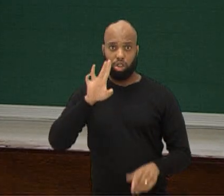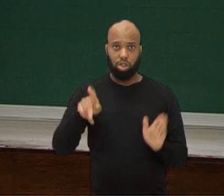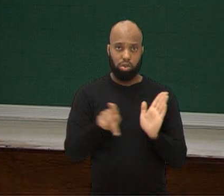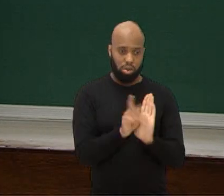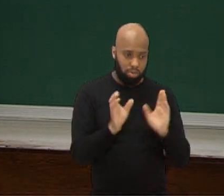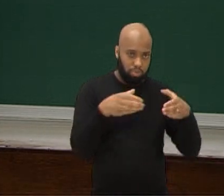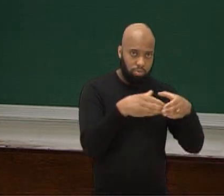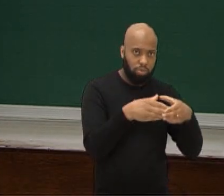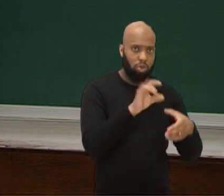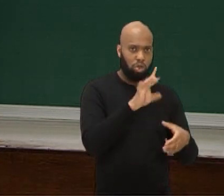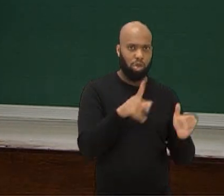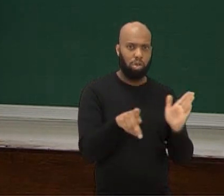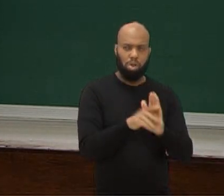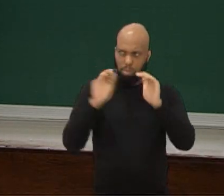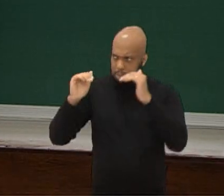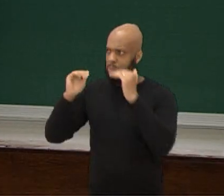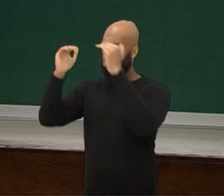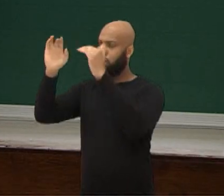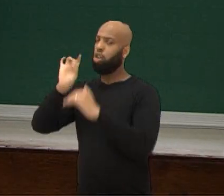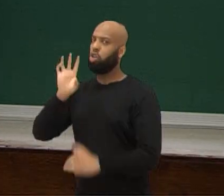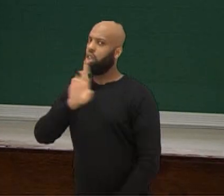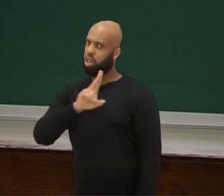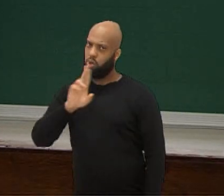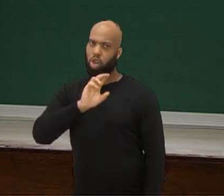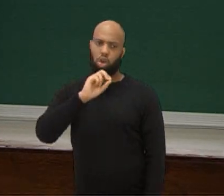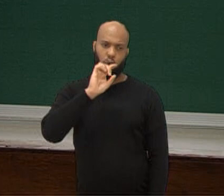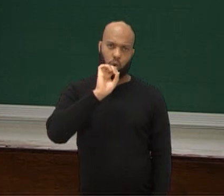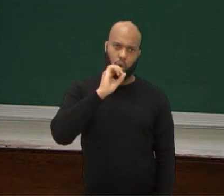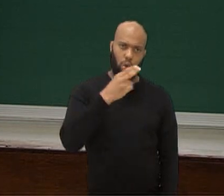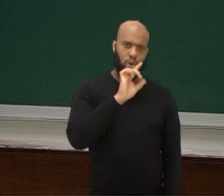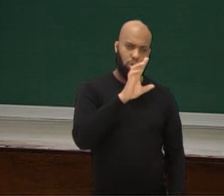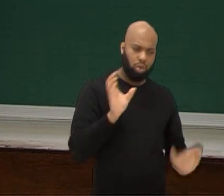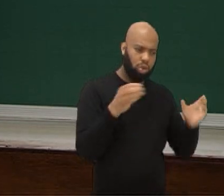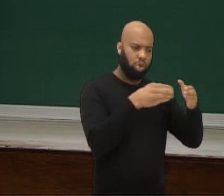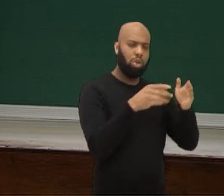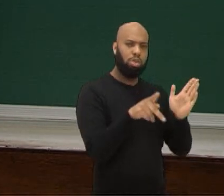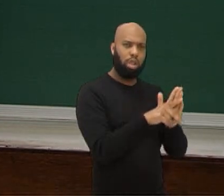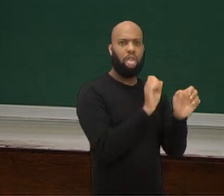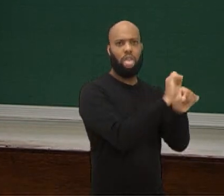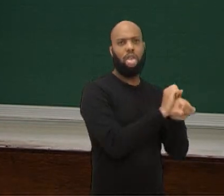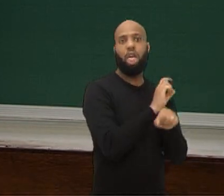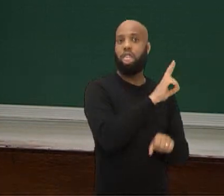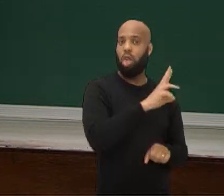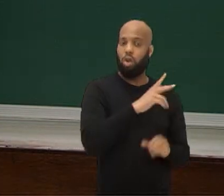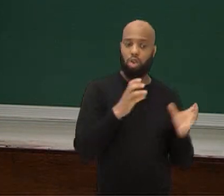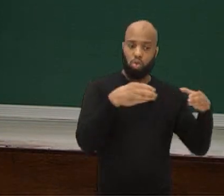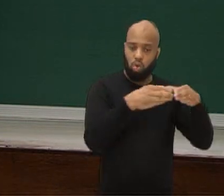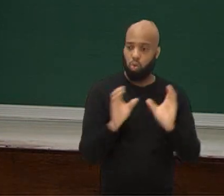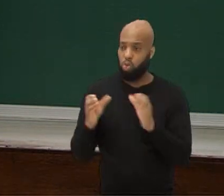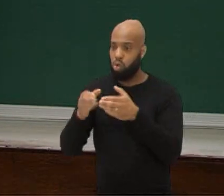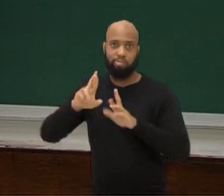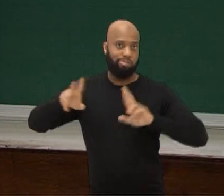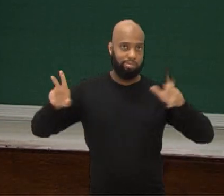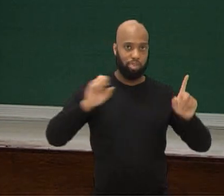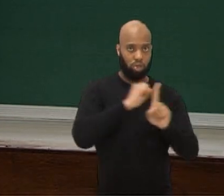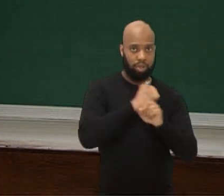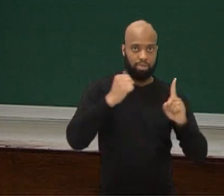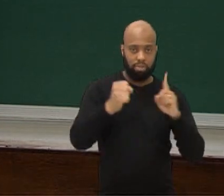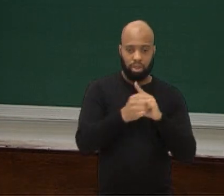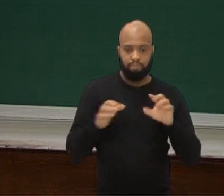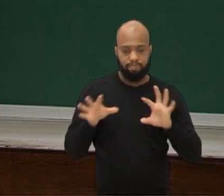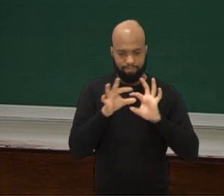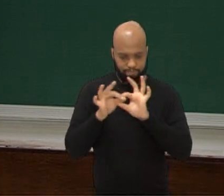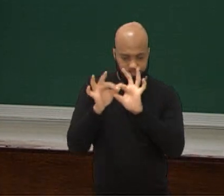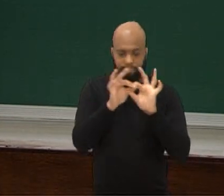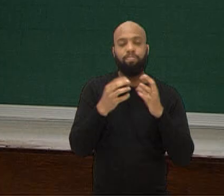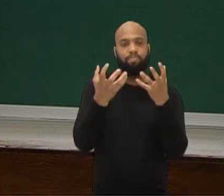somente o grupo da elite ou o grupo dos escravizados, mas vários grupos sociais se uniram em objetivo de um bem